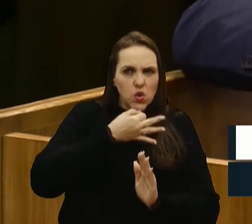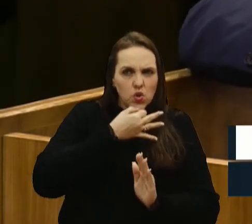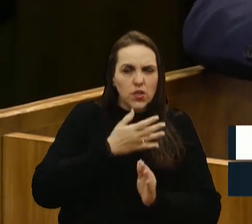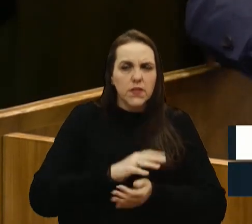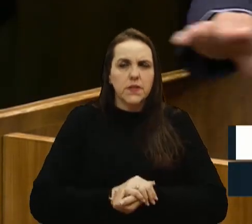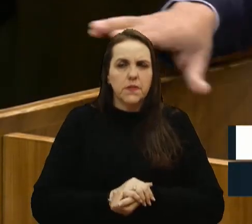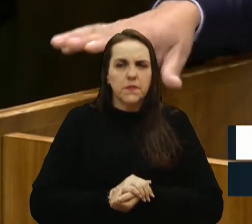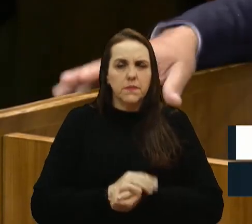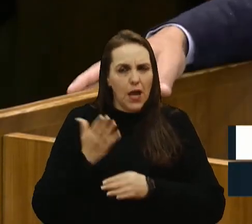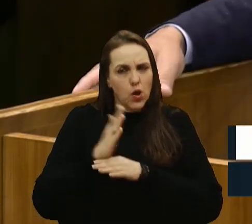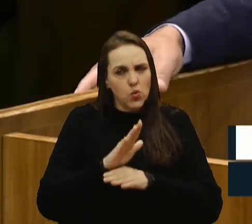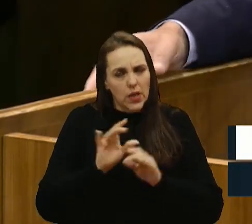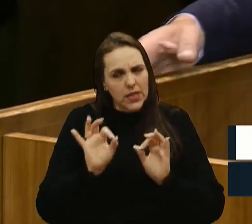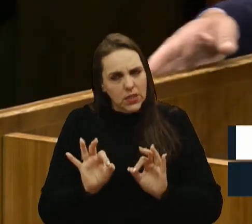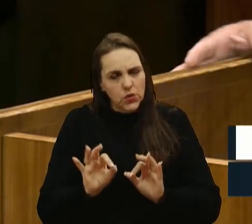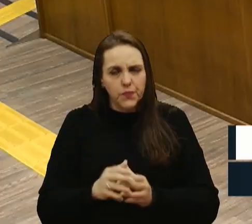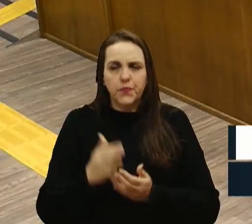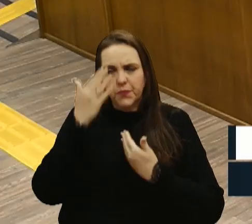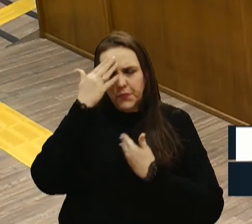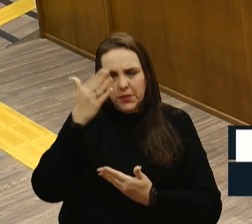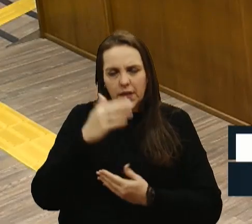Caxias do Sul para isso? Obrigado, presidente.